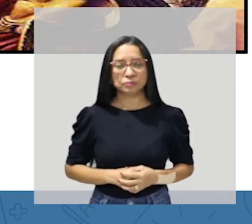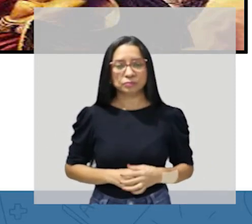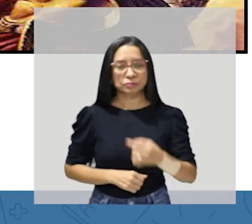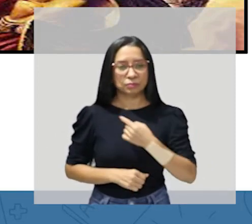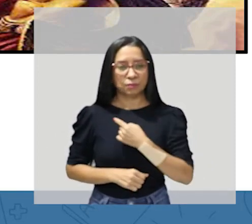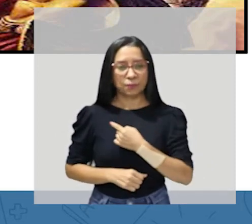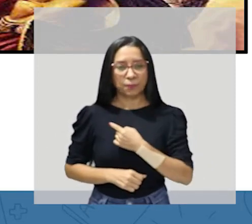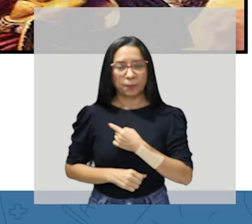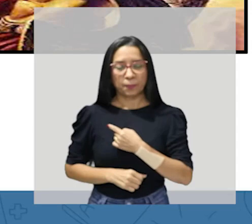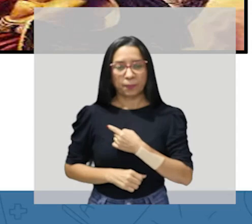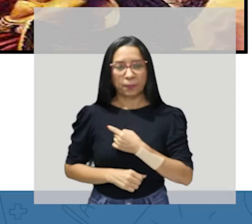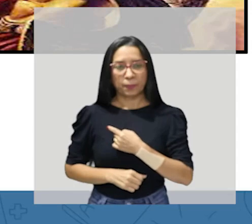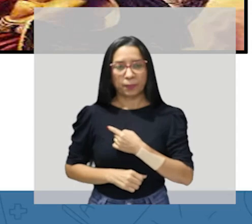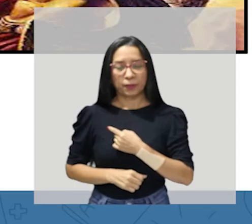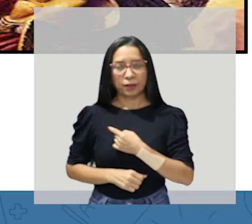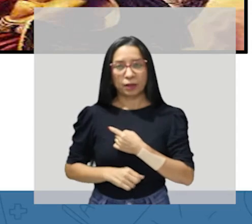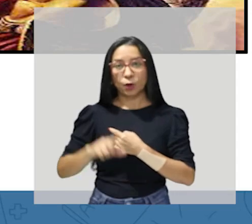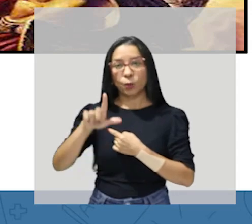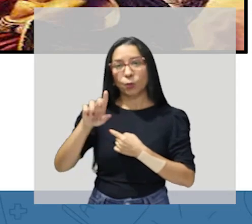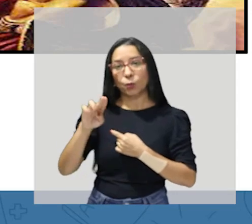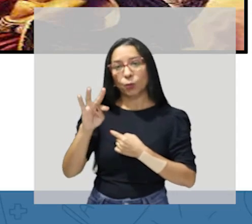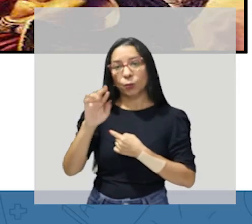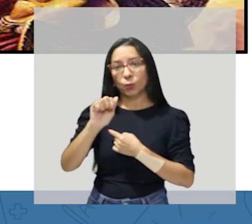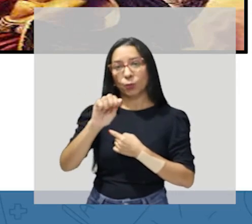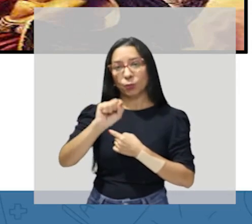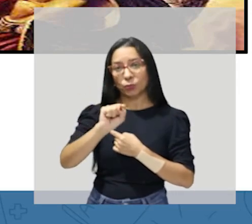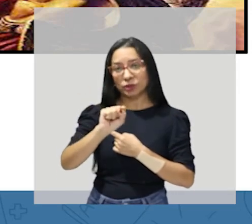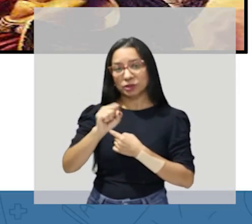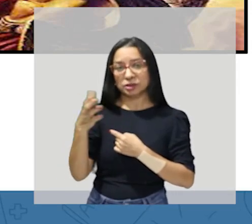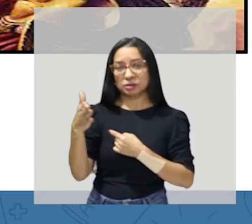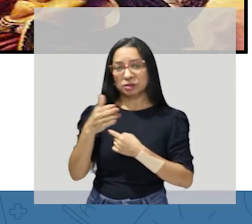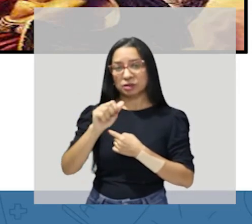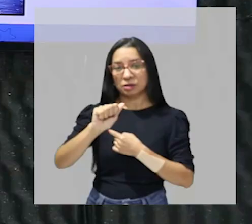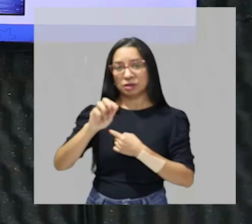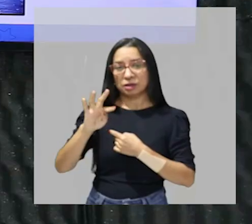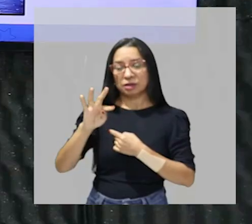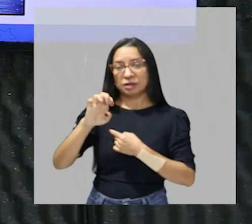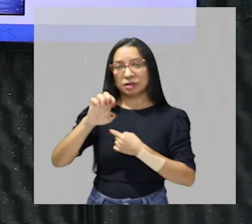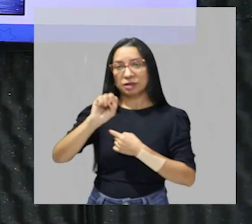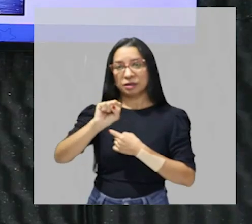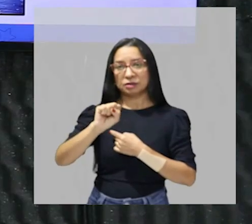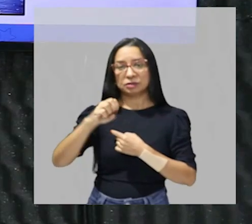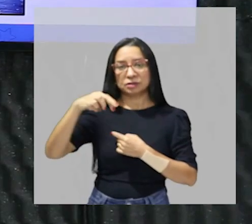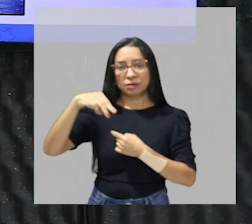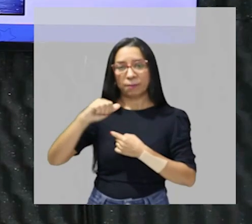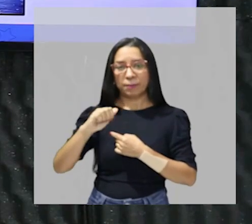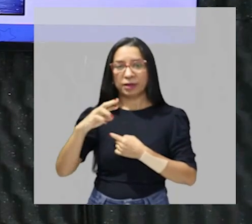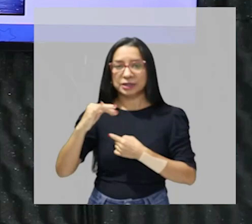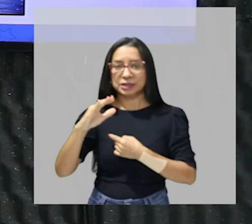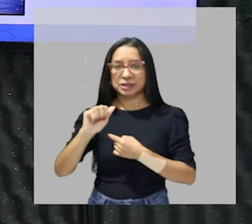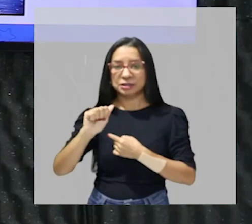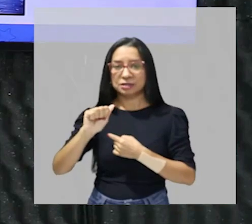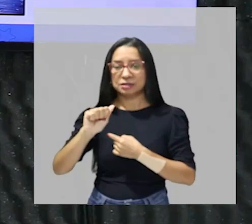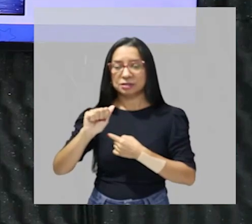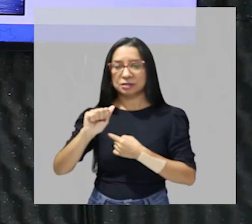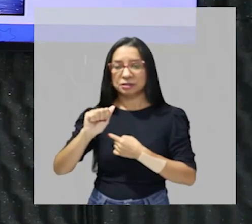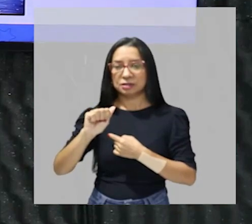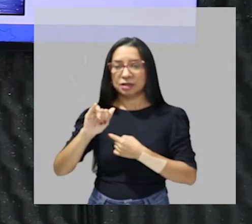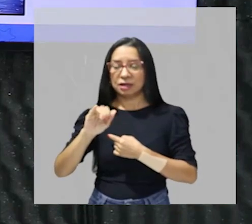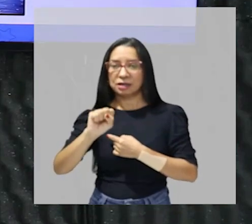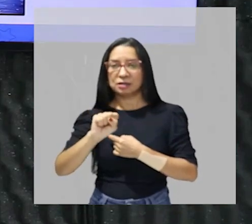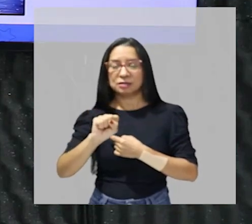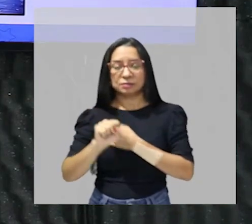Lutas e artes marciais. Vou trazer aqui algumas explicações, que eu vou deixar isso muito claro na cabecinha de vocês.